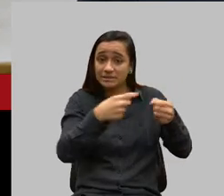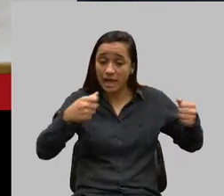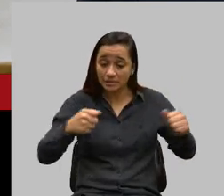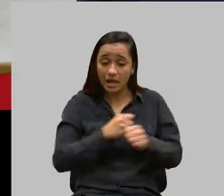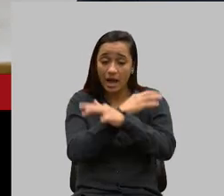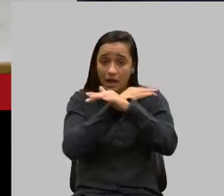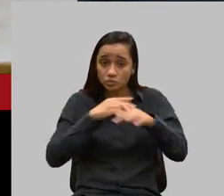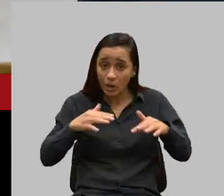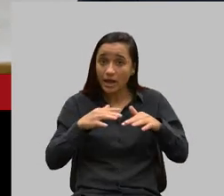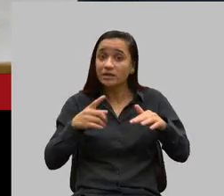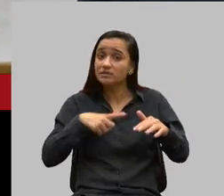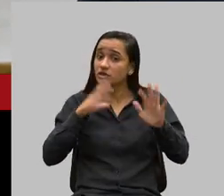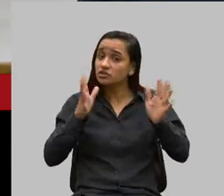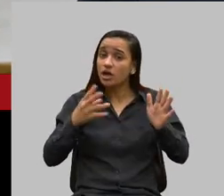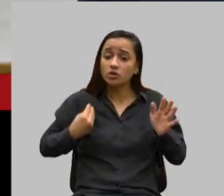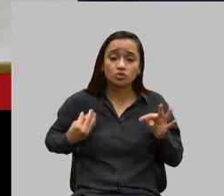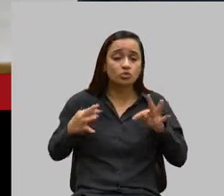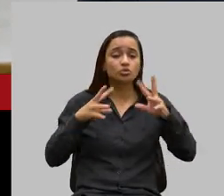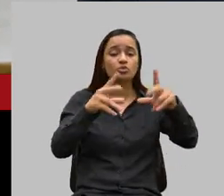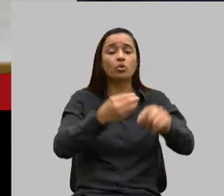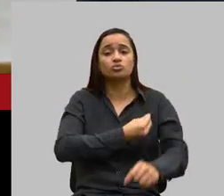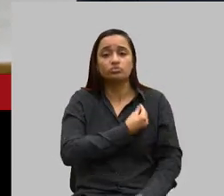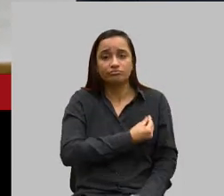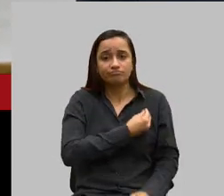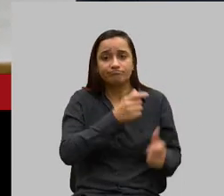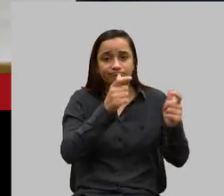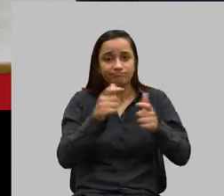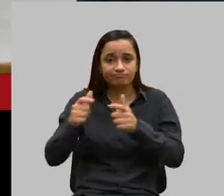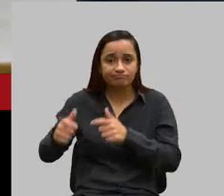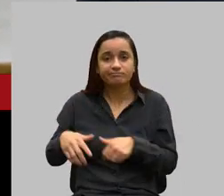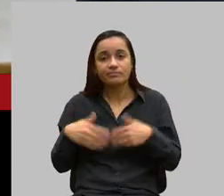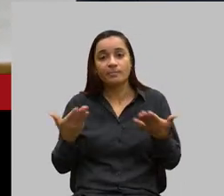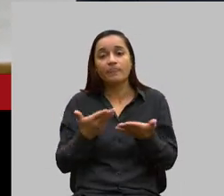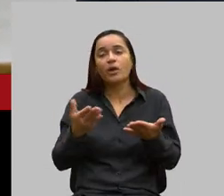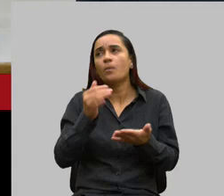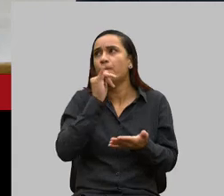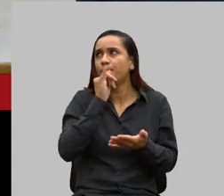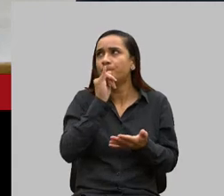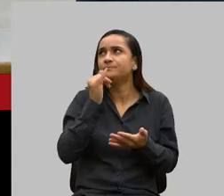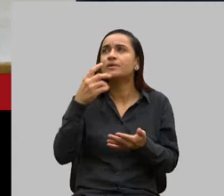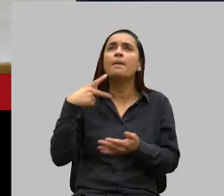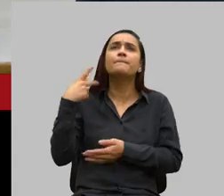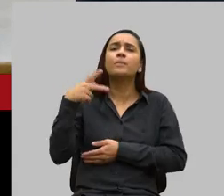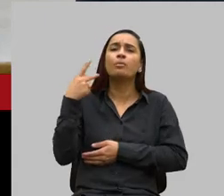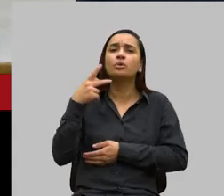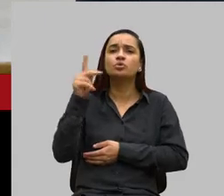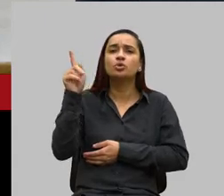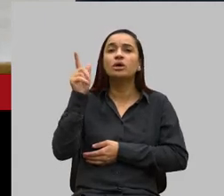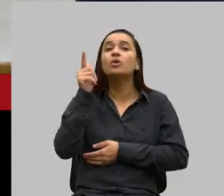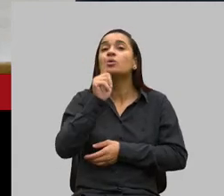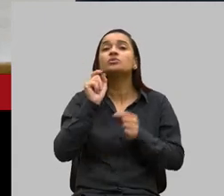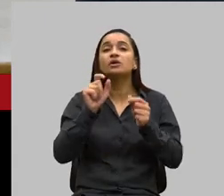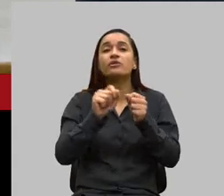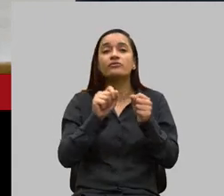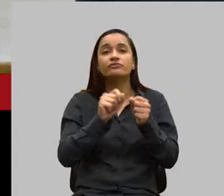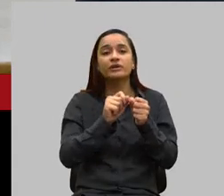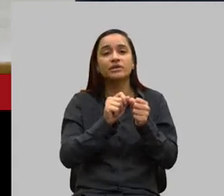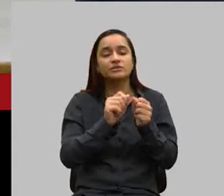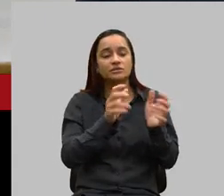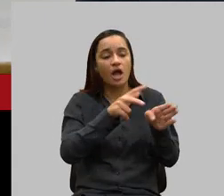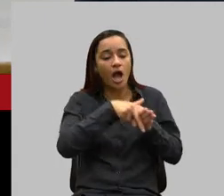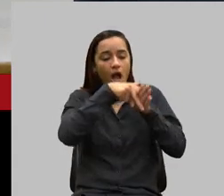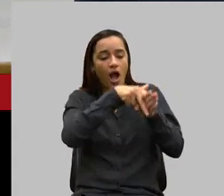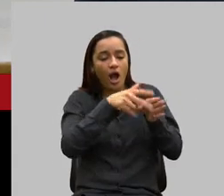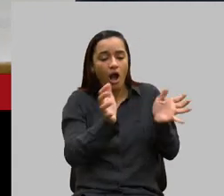mesmo uma promotora né embargou uma uma cavalgada de Jaboticatubas então é